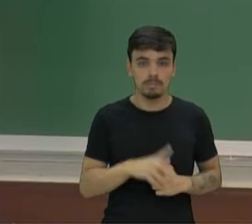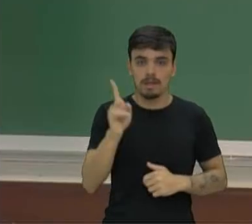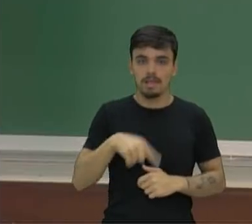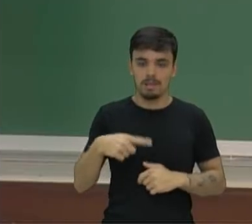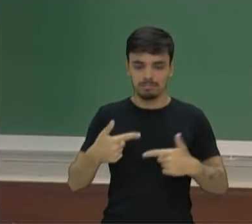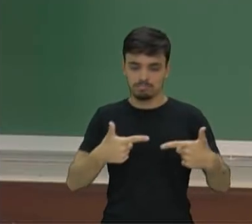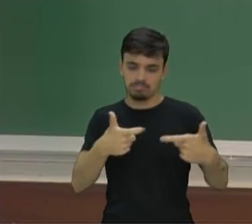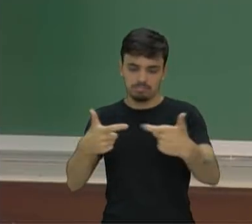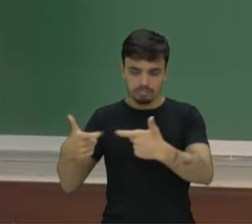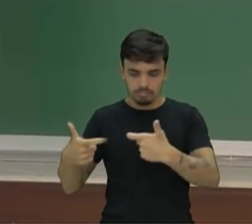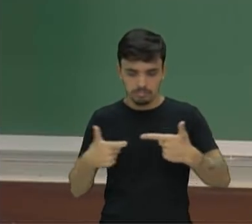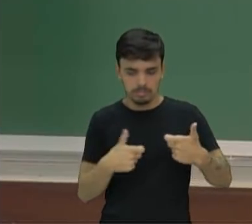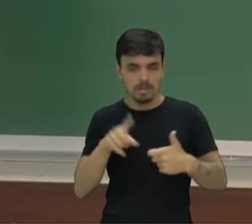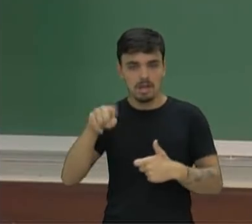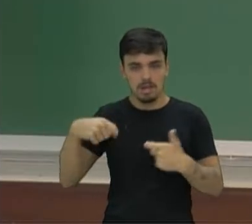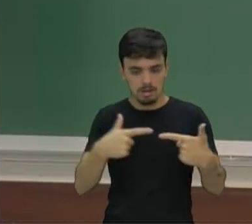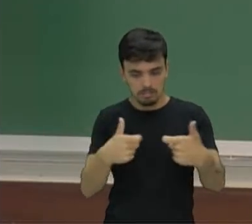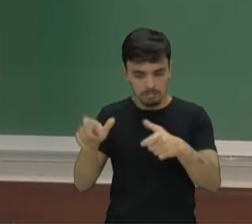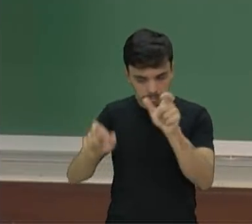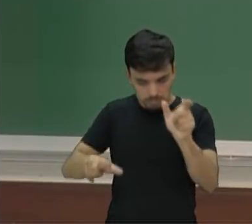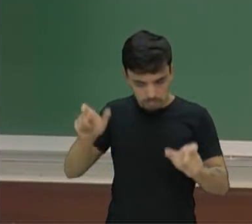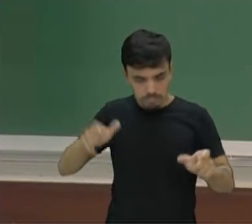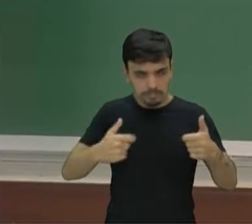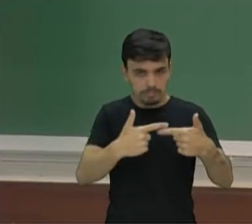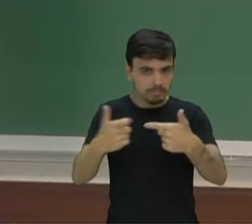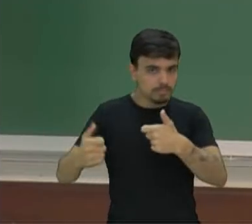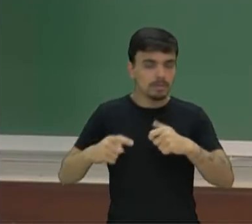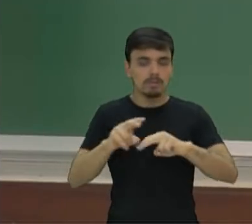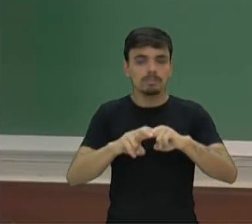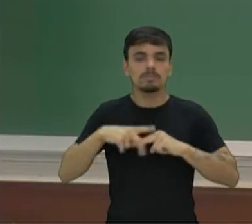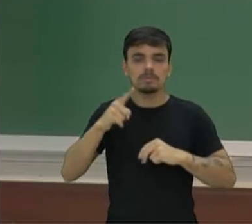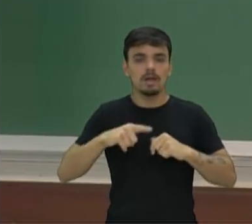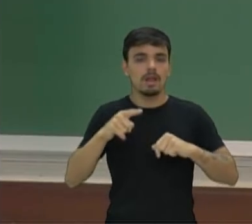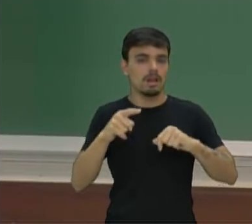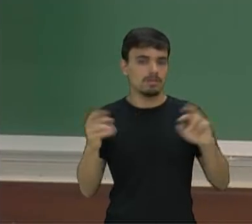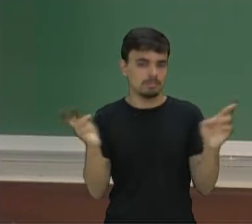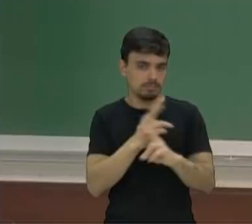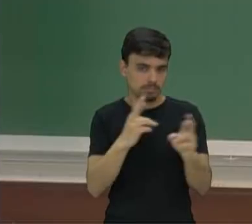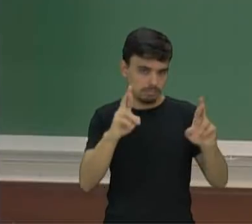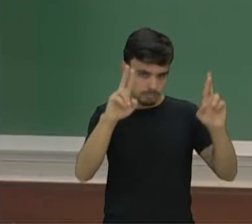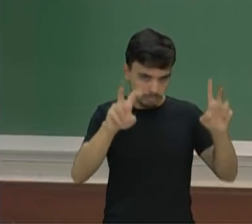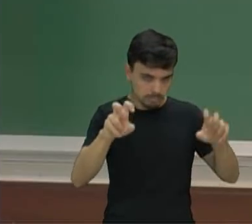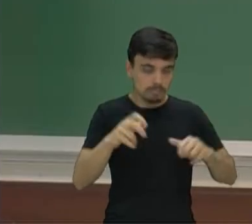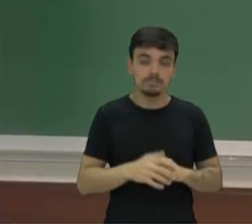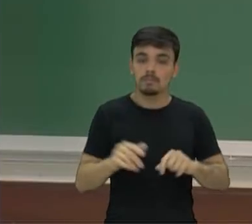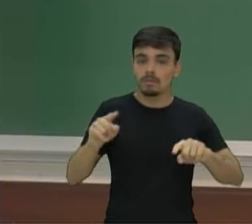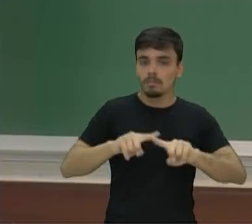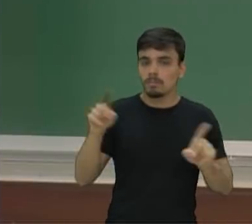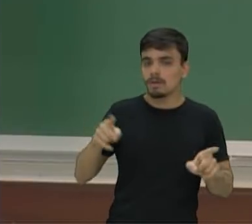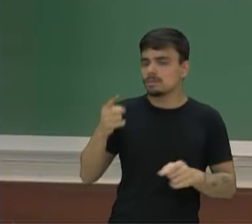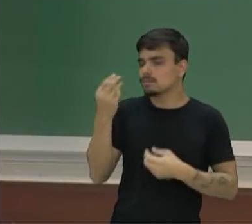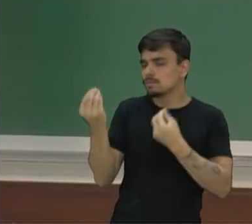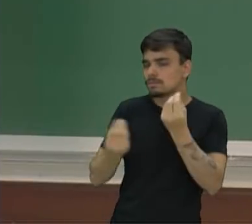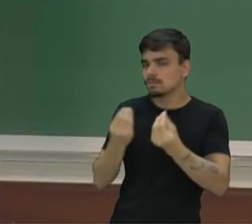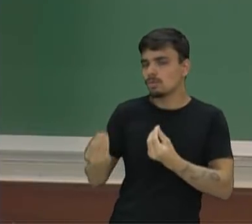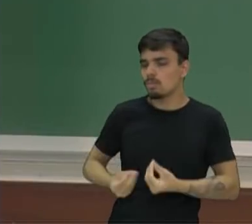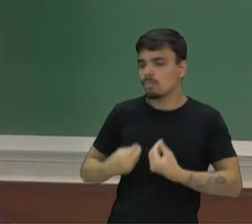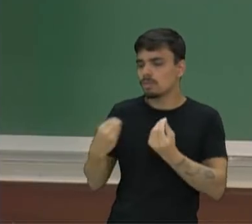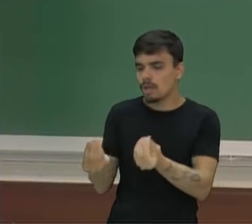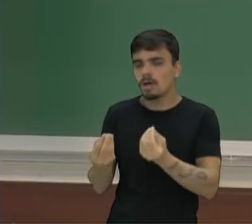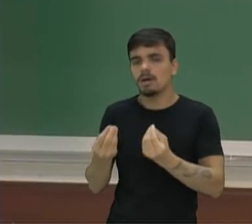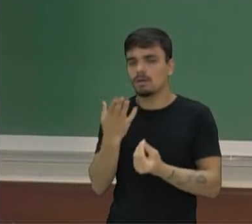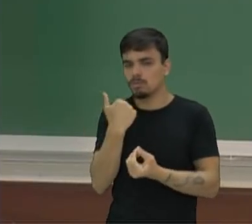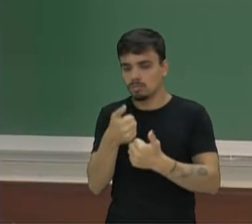guerra. Eram guerreiros. E a eles apenas atividades relacionadas à guerra. Mas quem que vai alimentar a cidade? Quem que